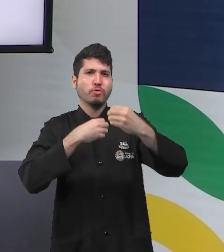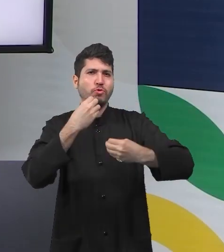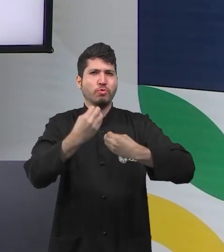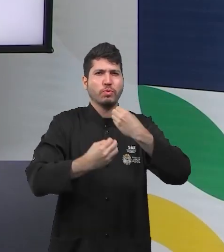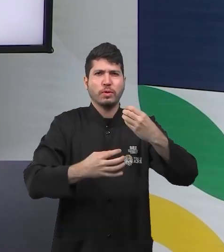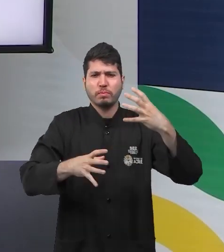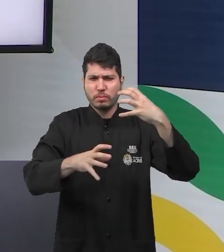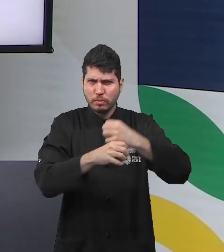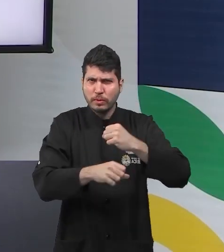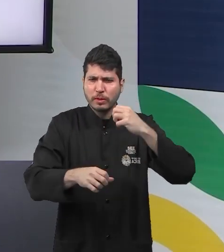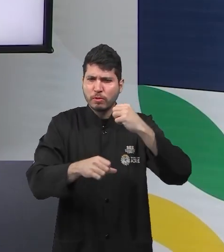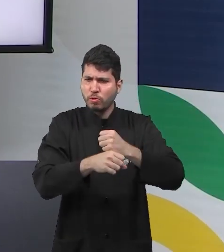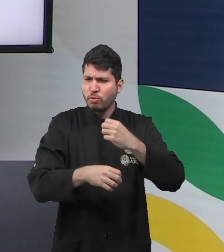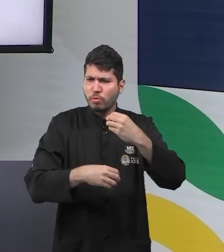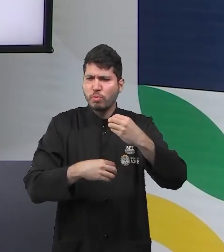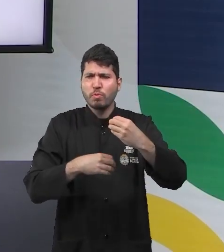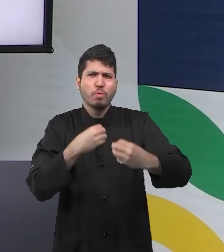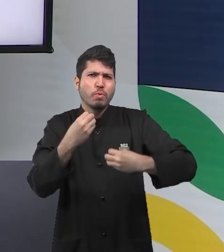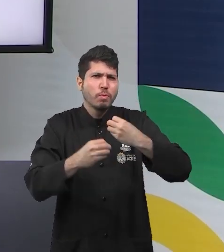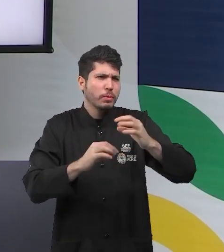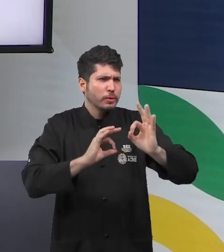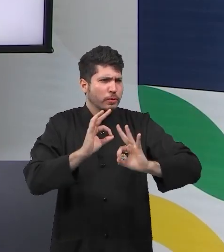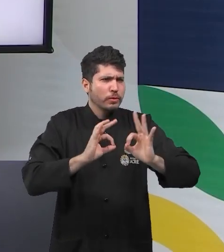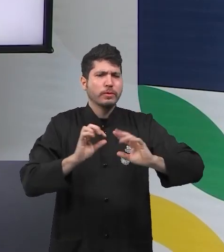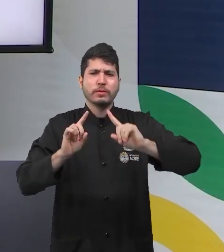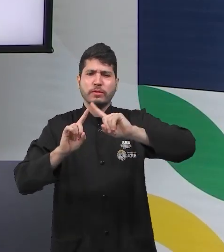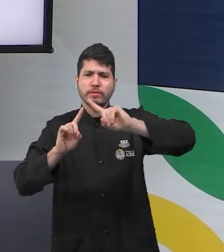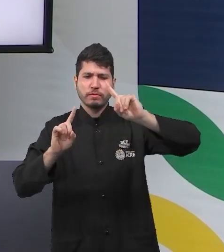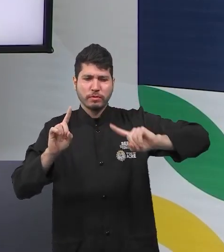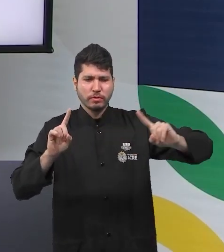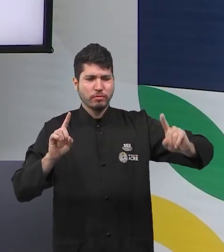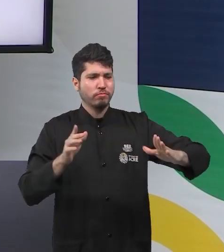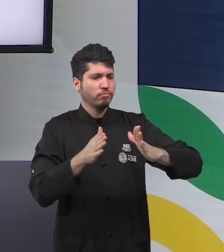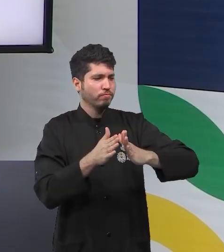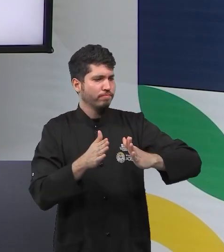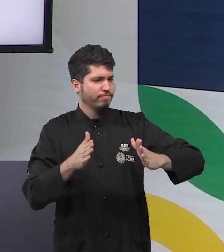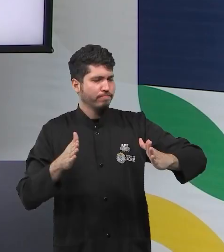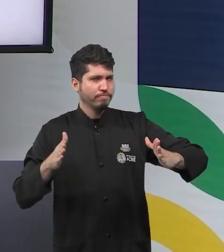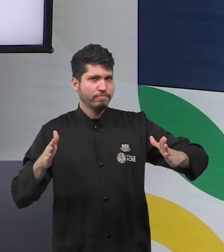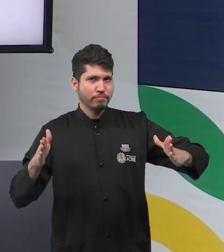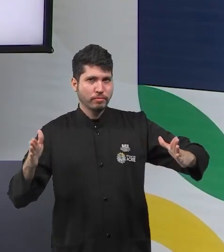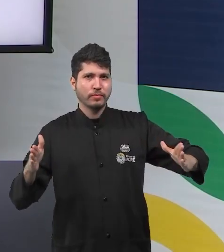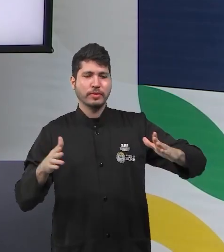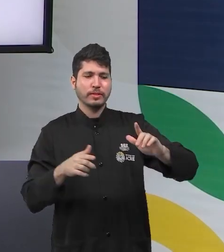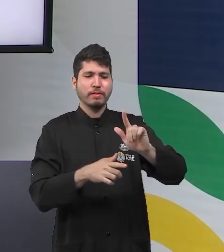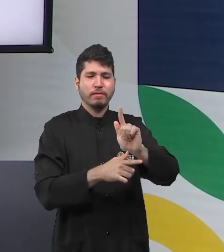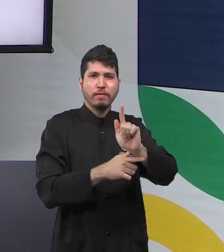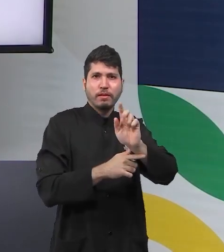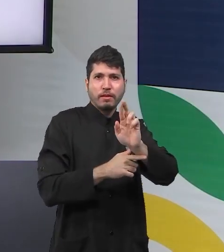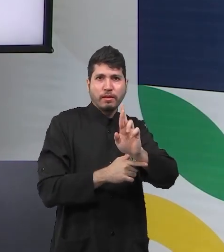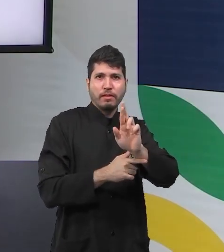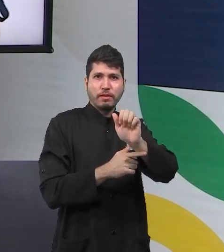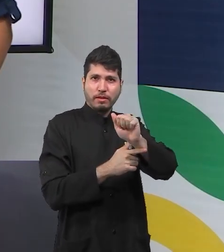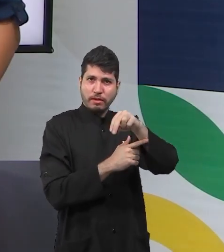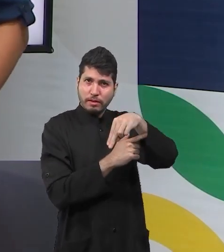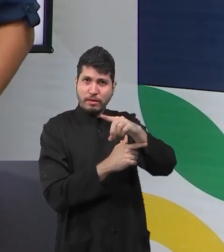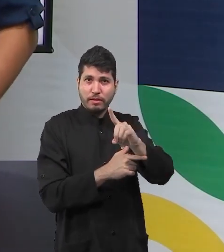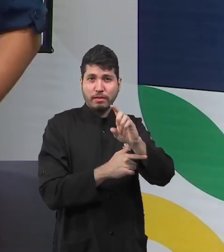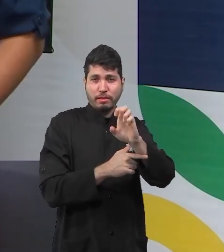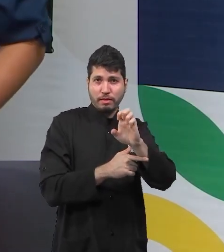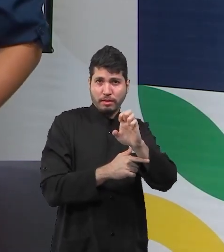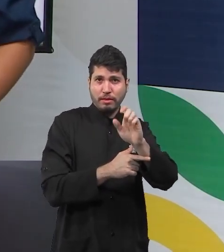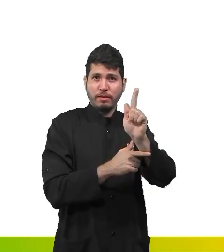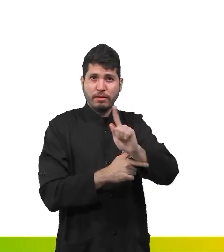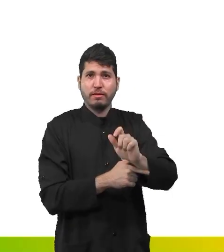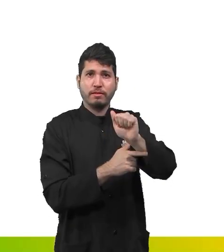verificar como funciona essa variação entre grandezas e assim teremos uma aula bem produtiva.